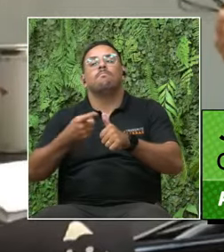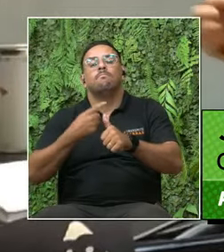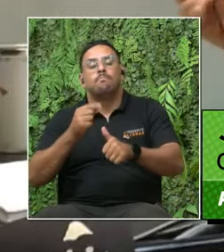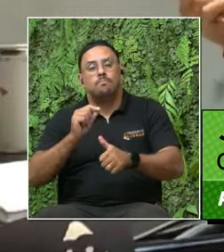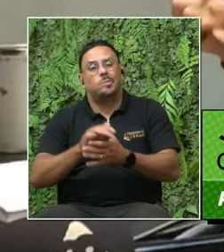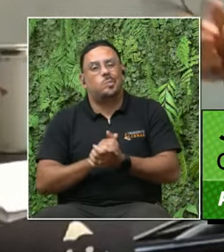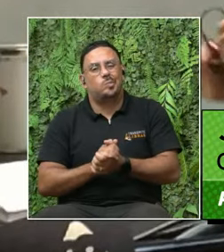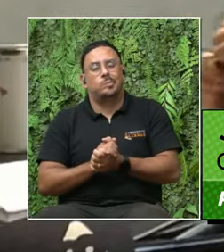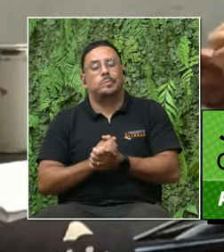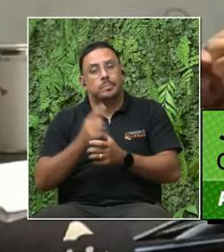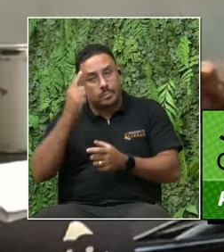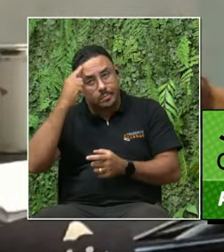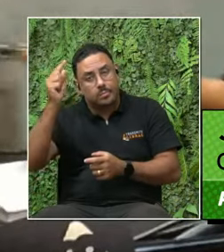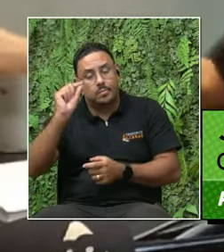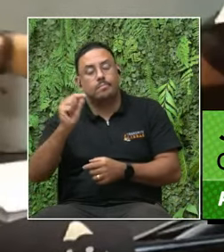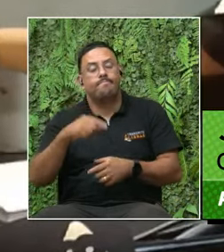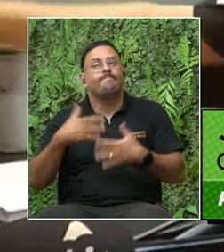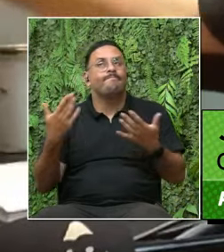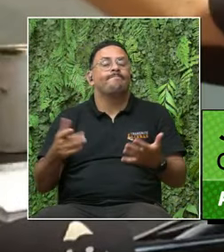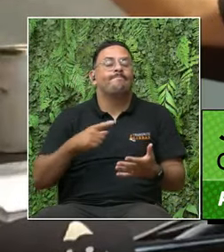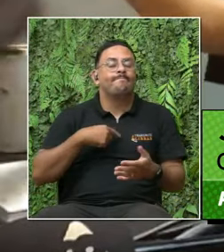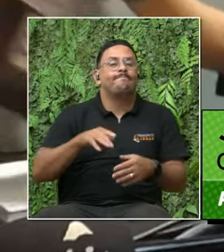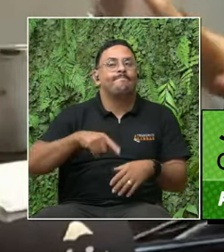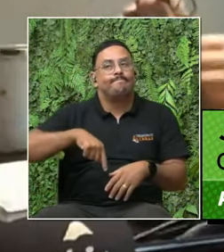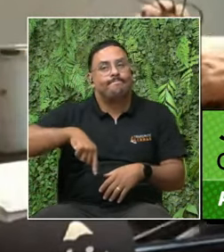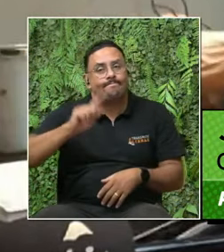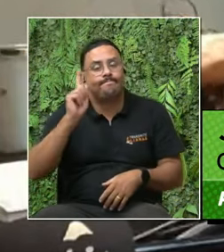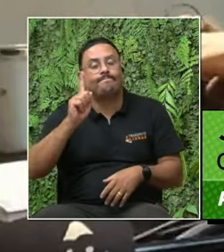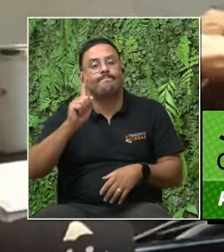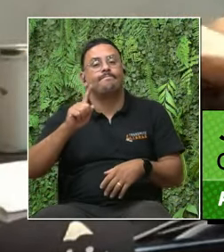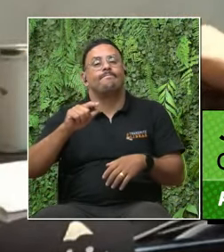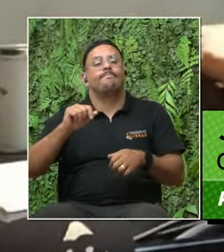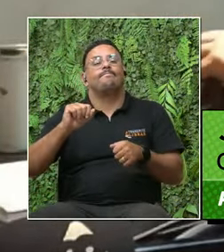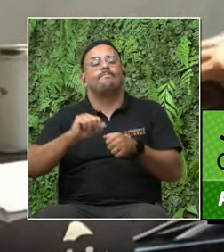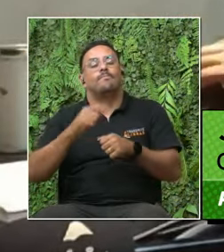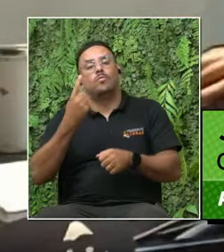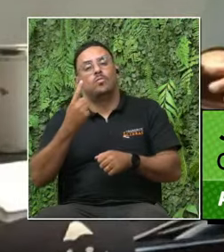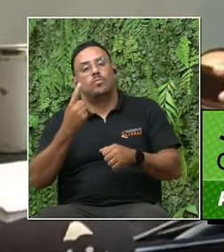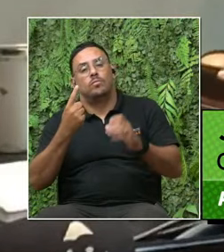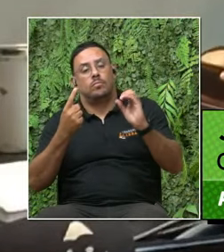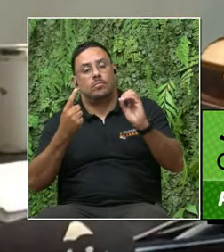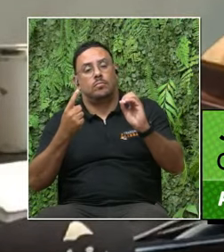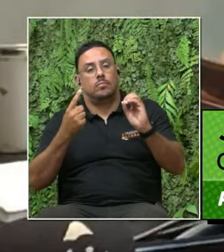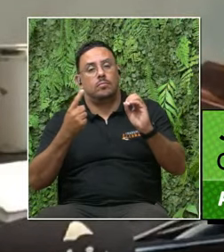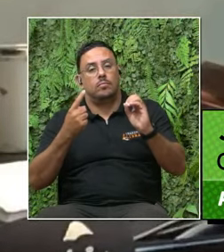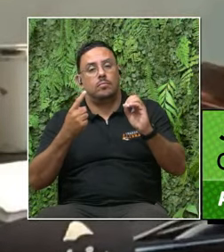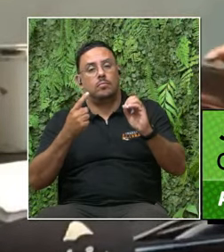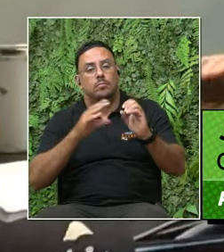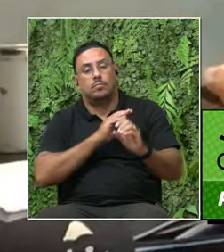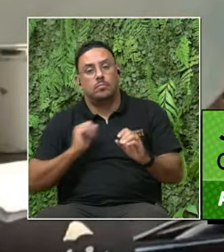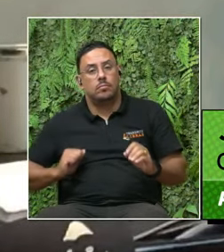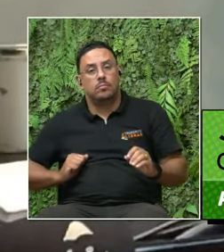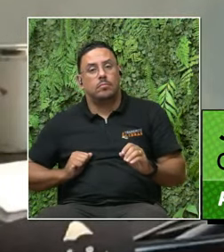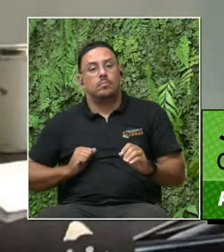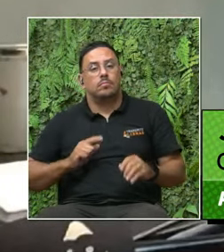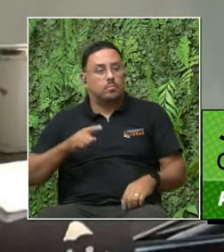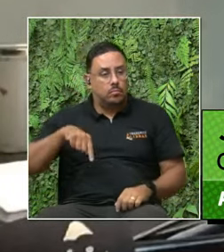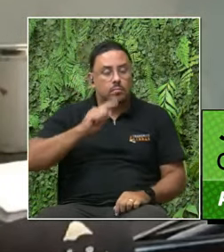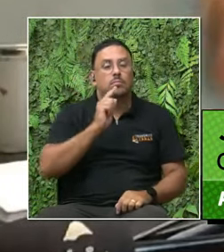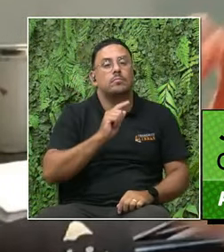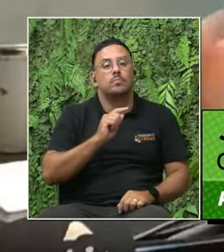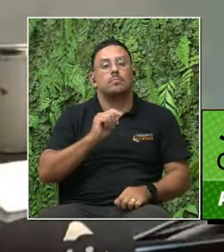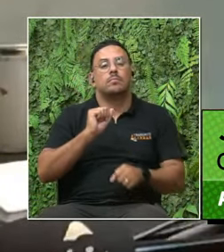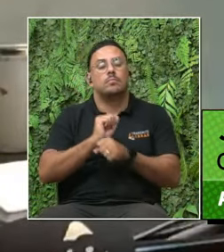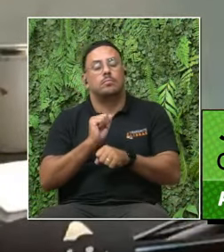a a ideia dele foi olha nó vamos porque 1 a 0 você é campeão vamos não vamos pro